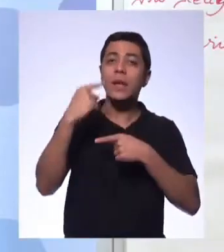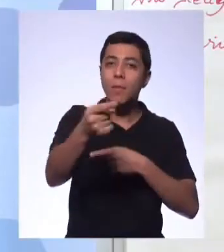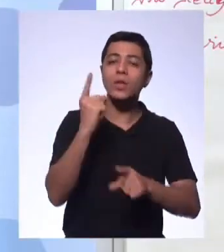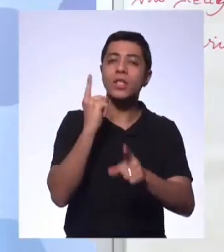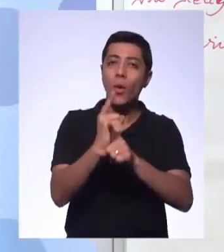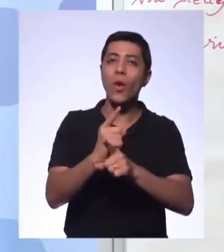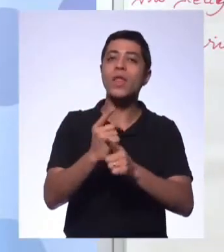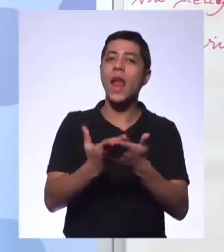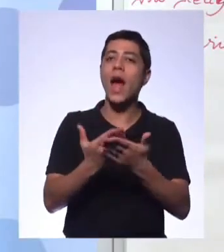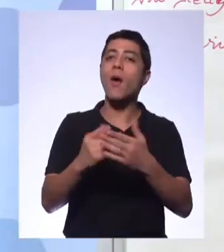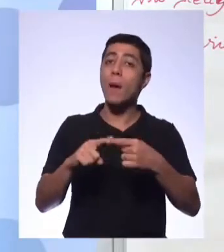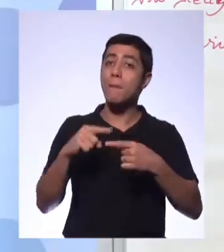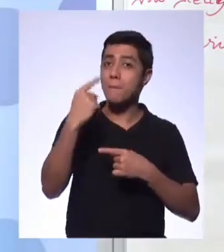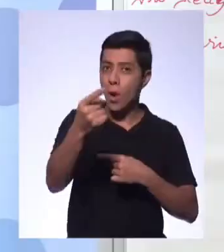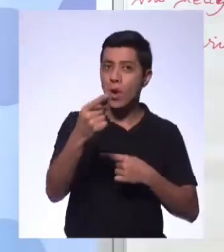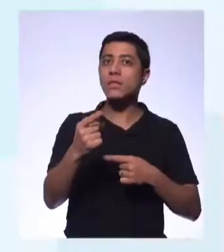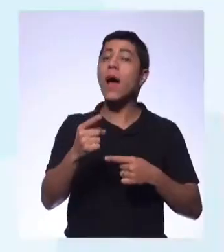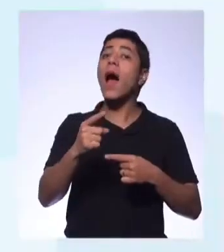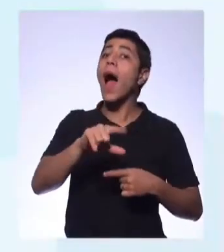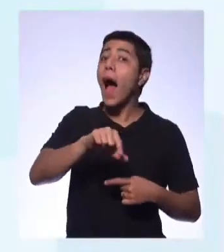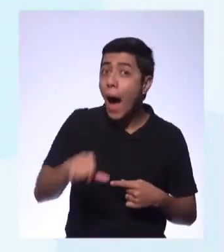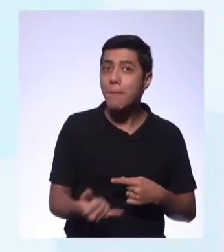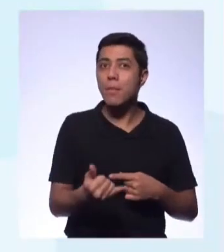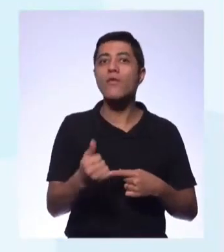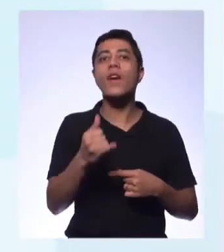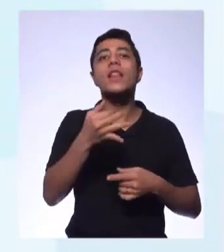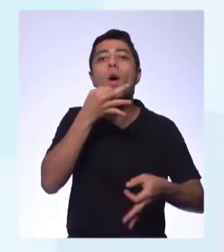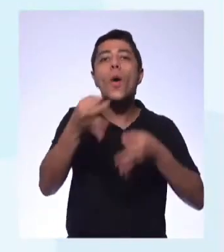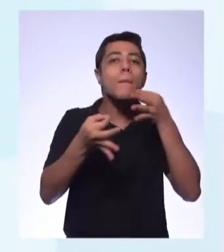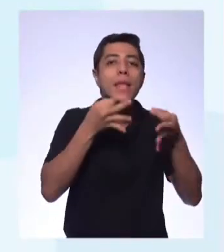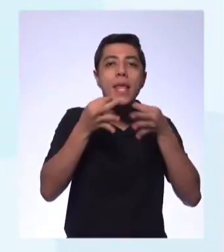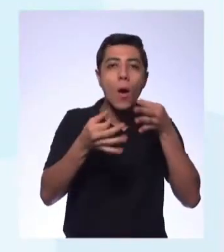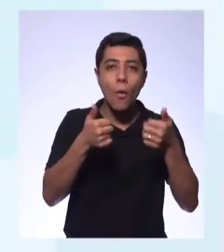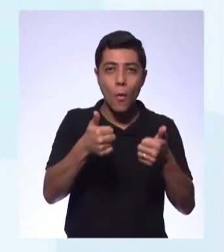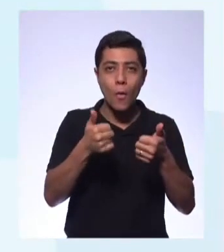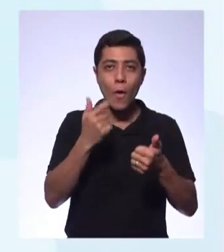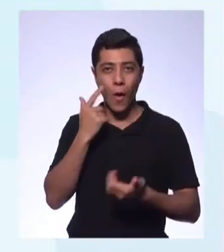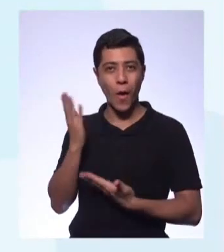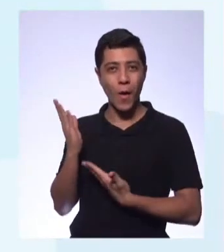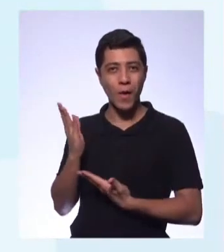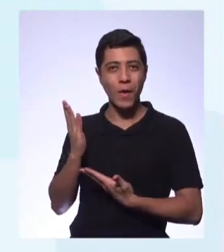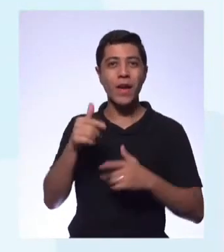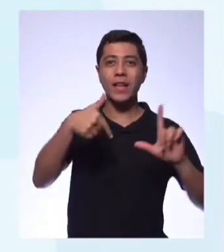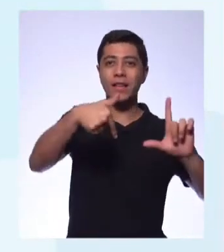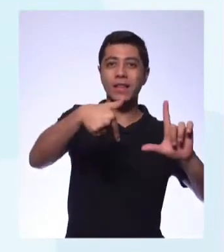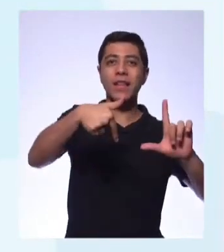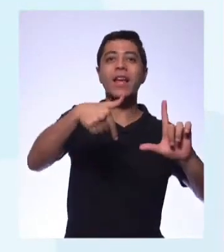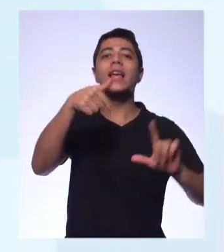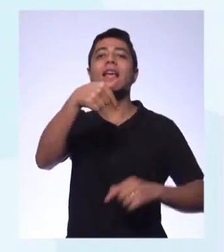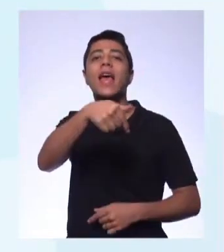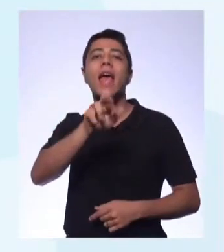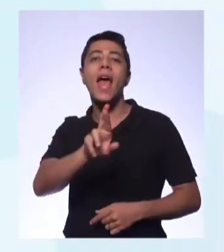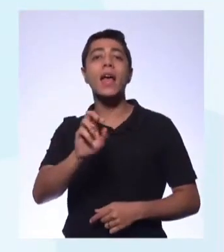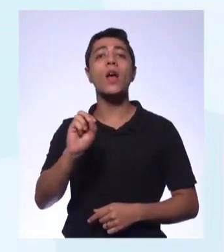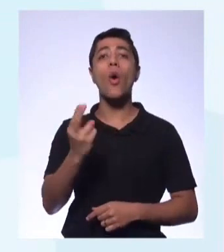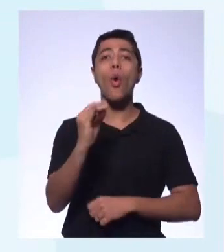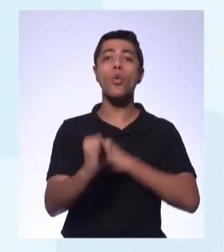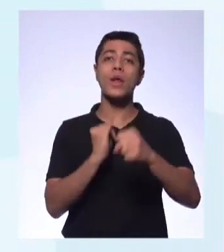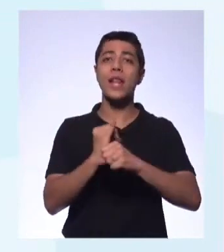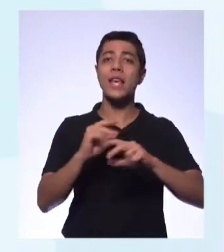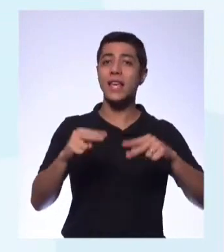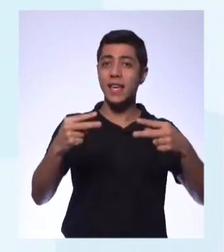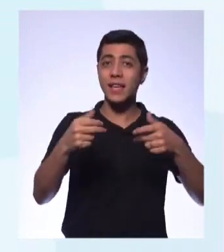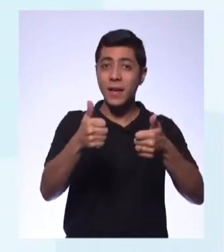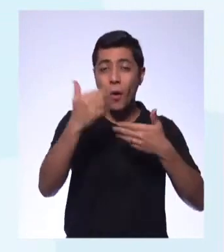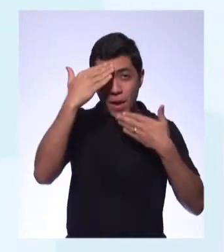até a próxima aula. Aproveitem e coloquem a opinião de vocês aí no QR Code ou no link que está aparecendo aí na tela. Muito